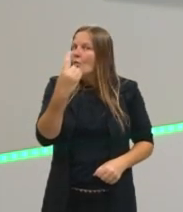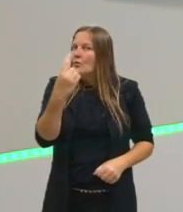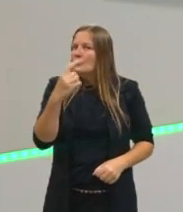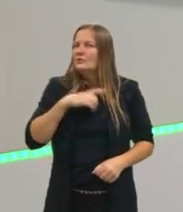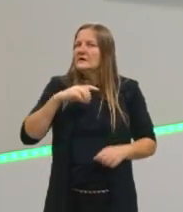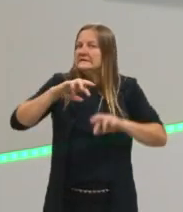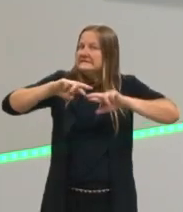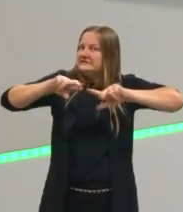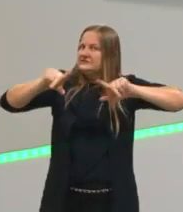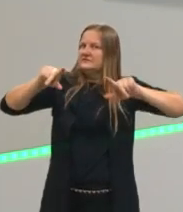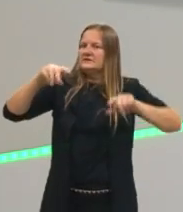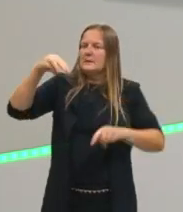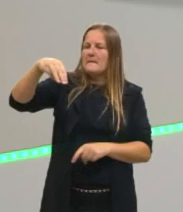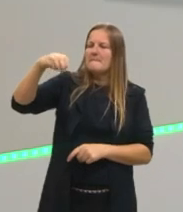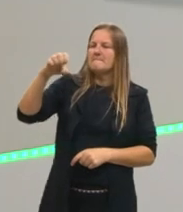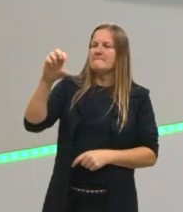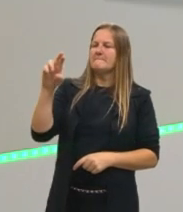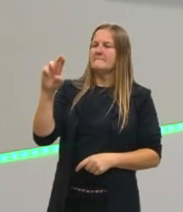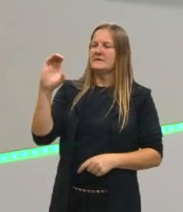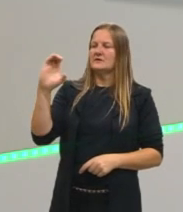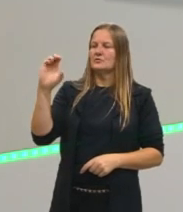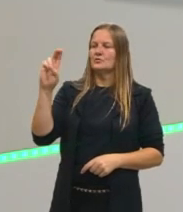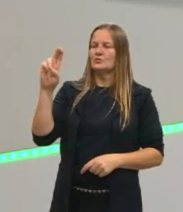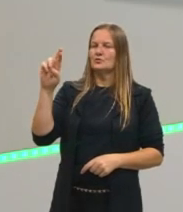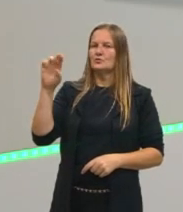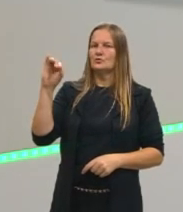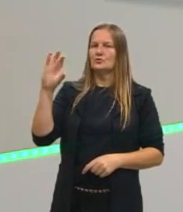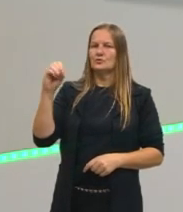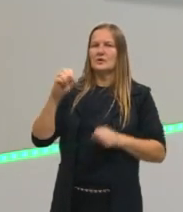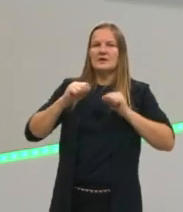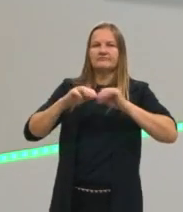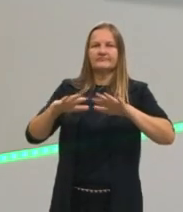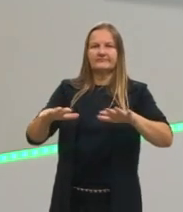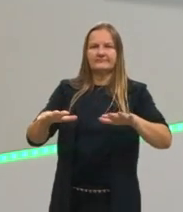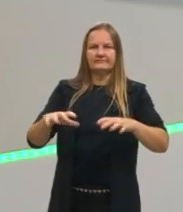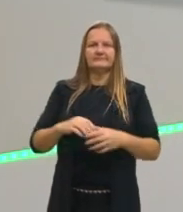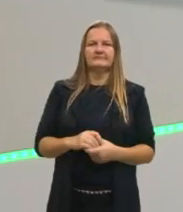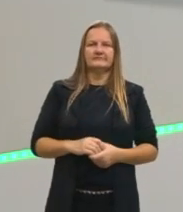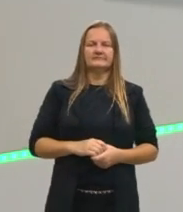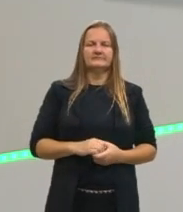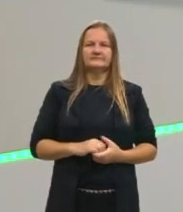tá que é o único metal que na temperatura ambiente ele é líquido